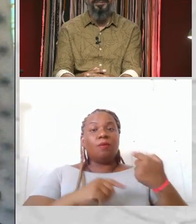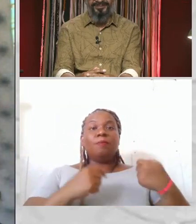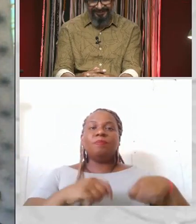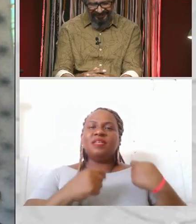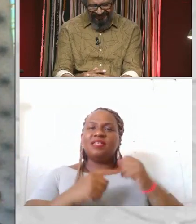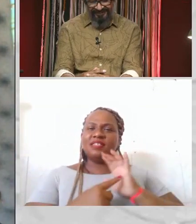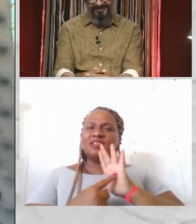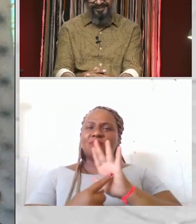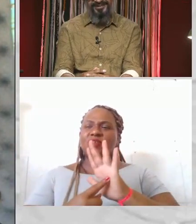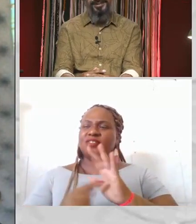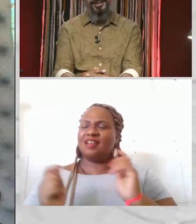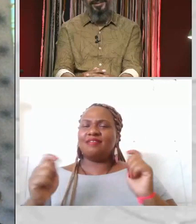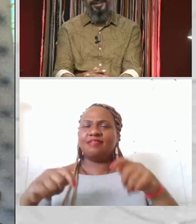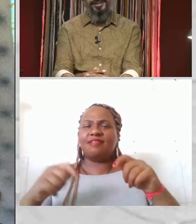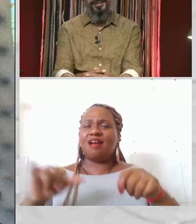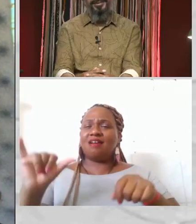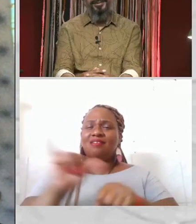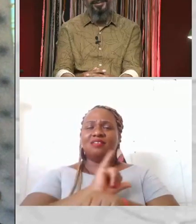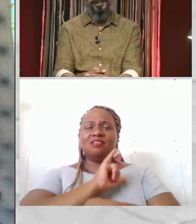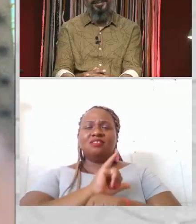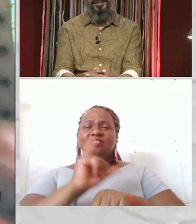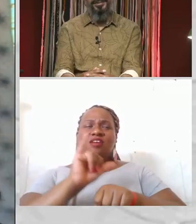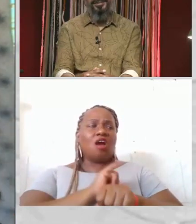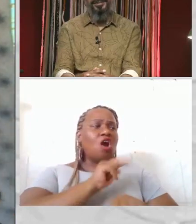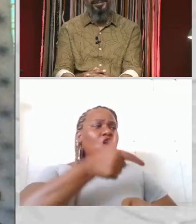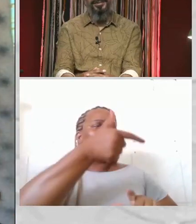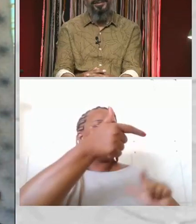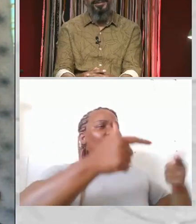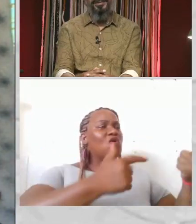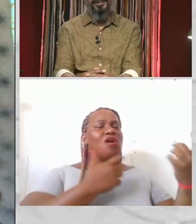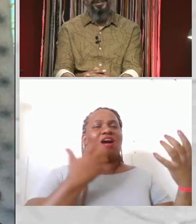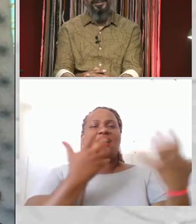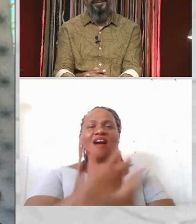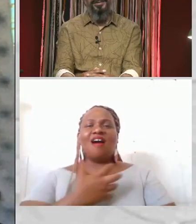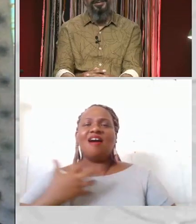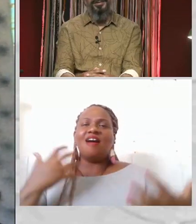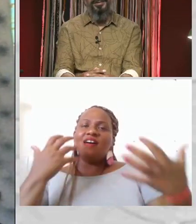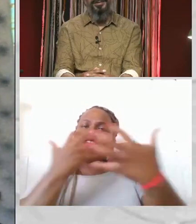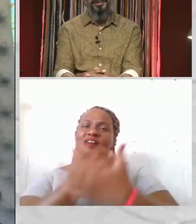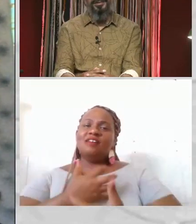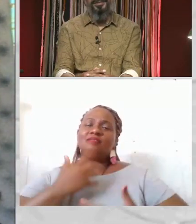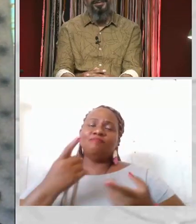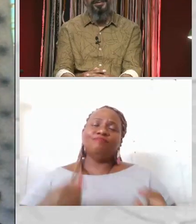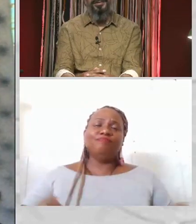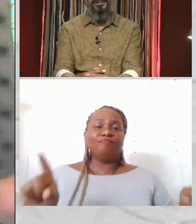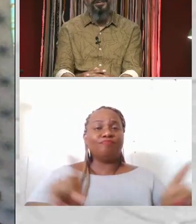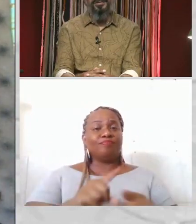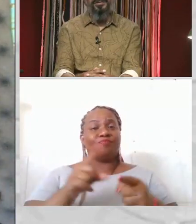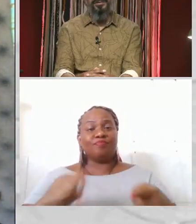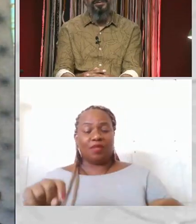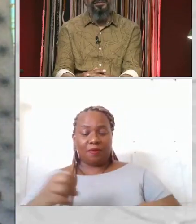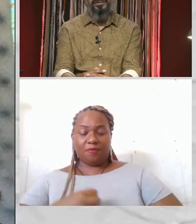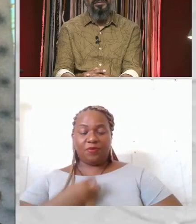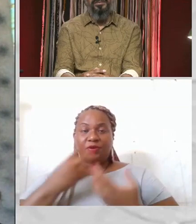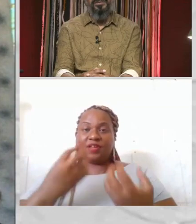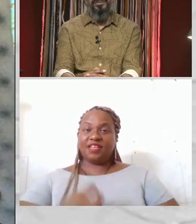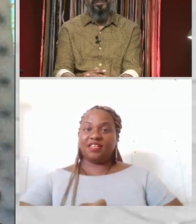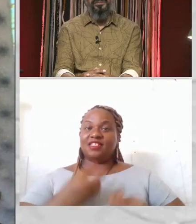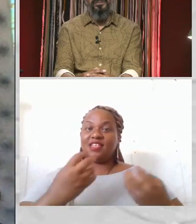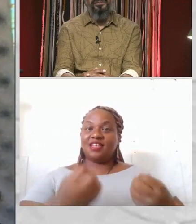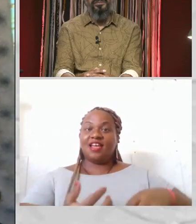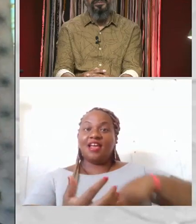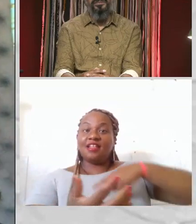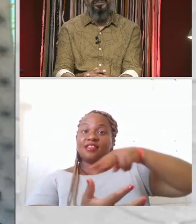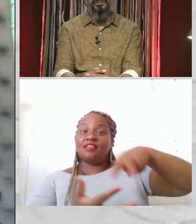escapatória com a poesia, com o canto, com a música, com a dança,